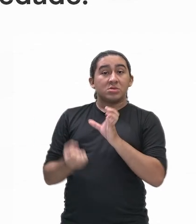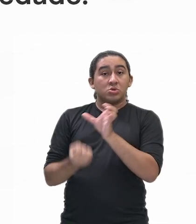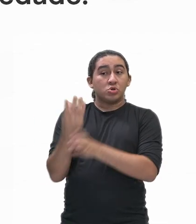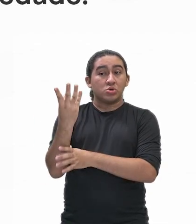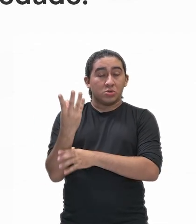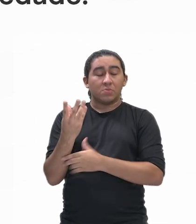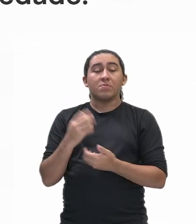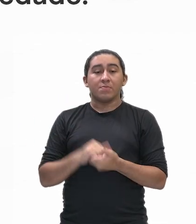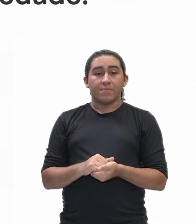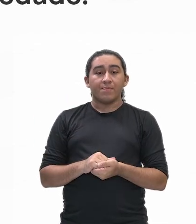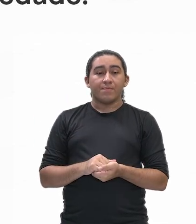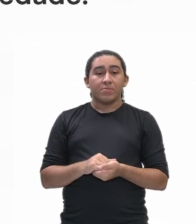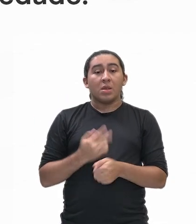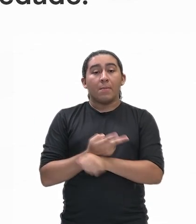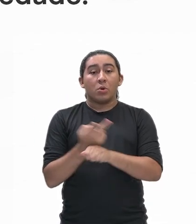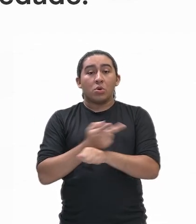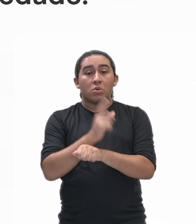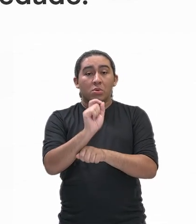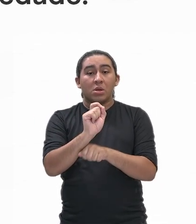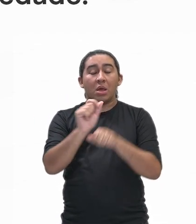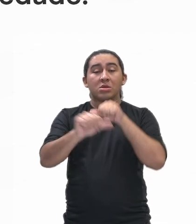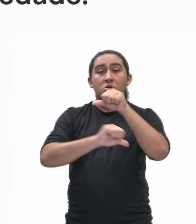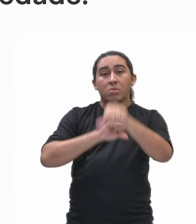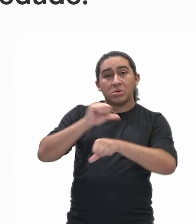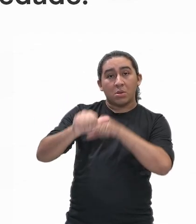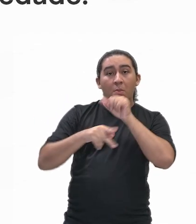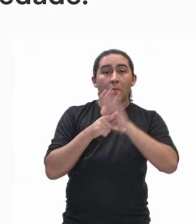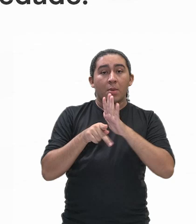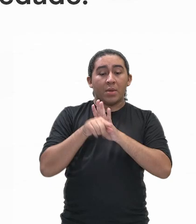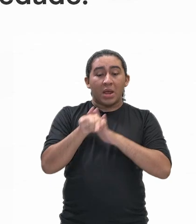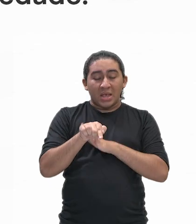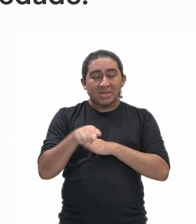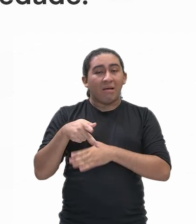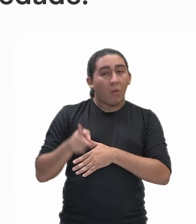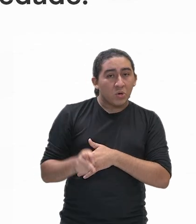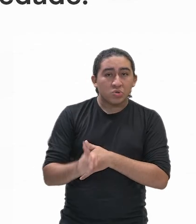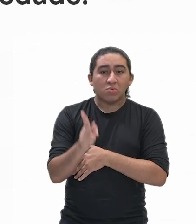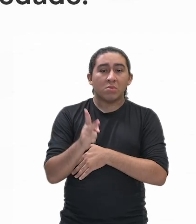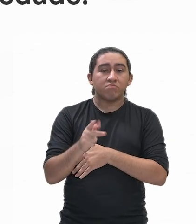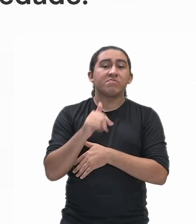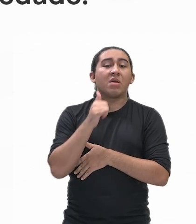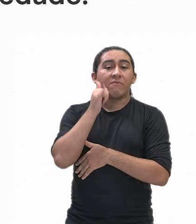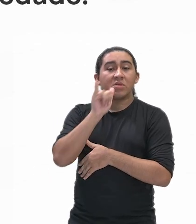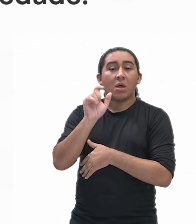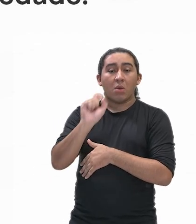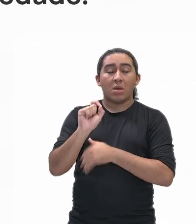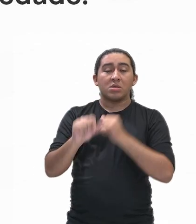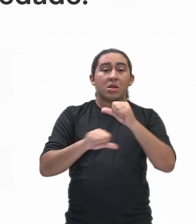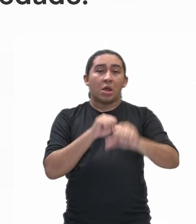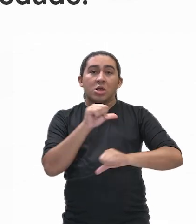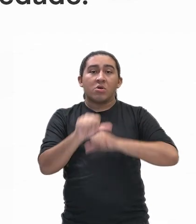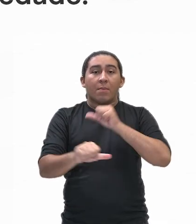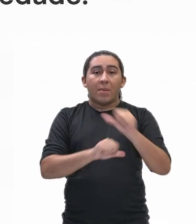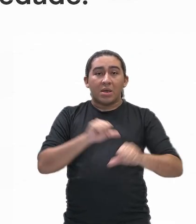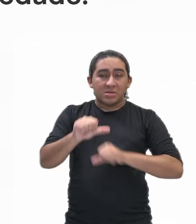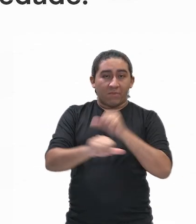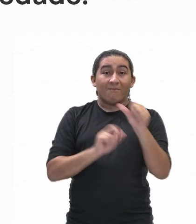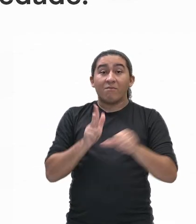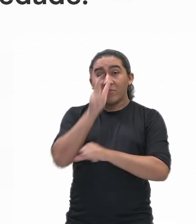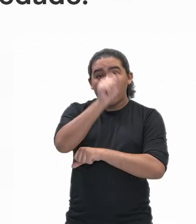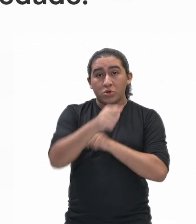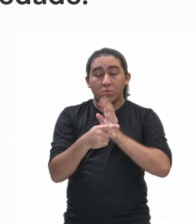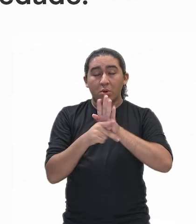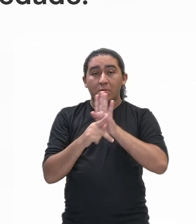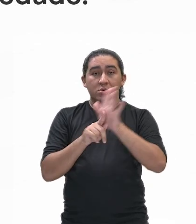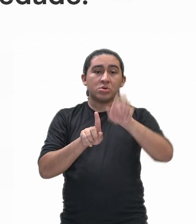momento, buscando a manutenção do status quo, né, para impedir transformações radicais da